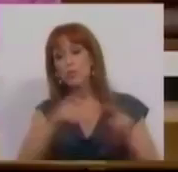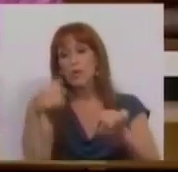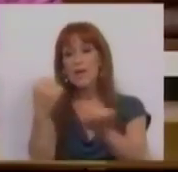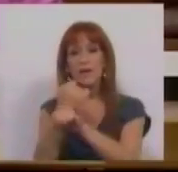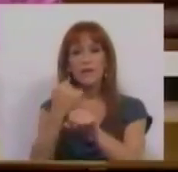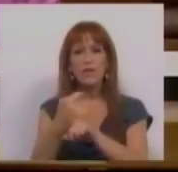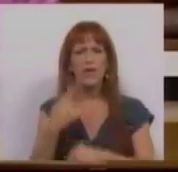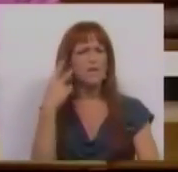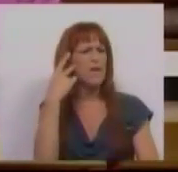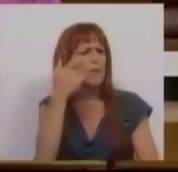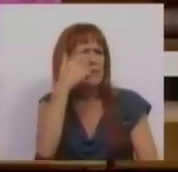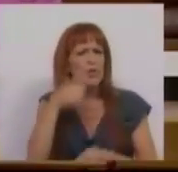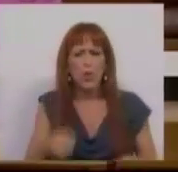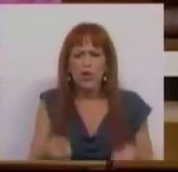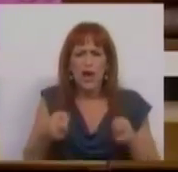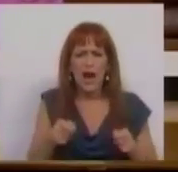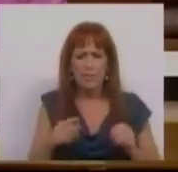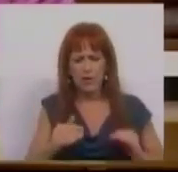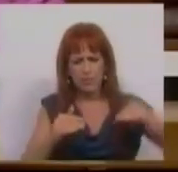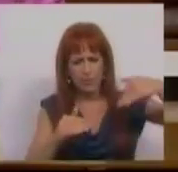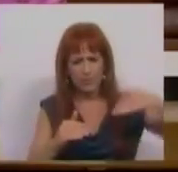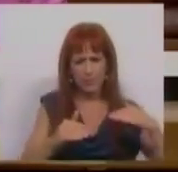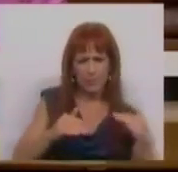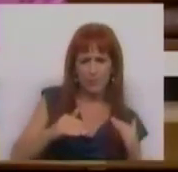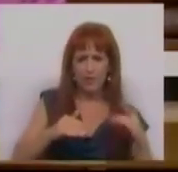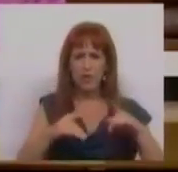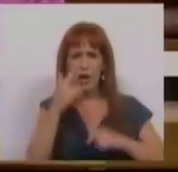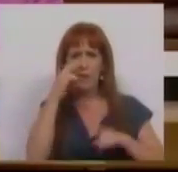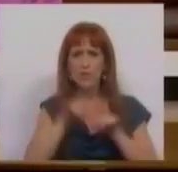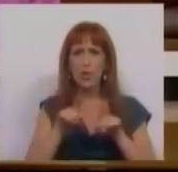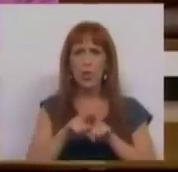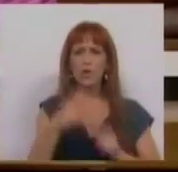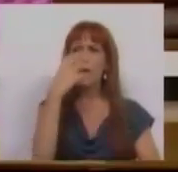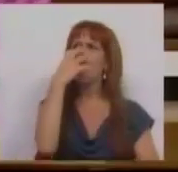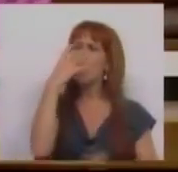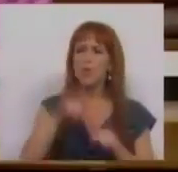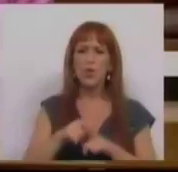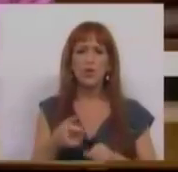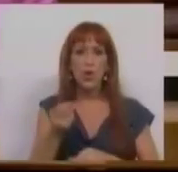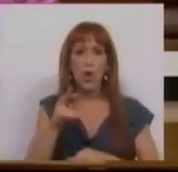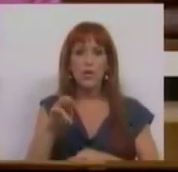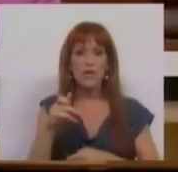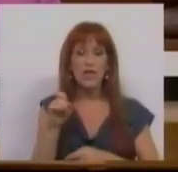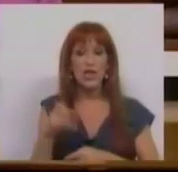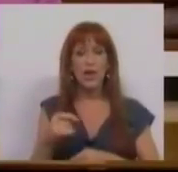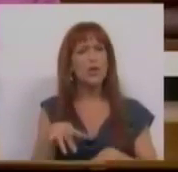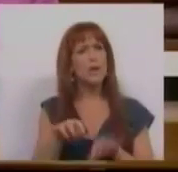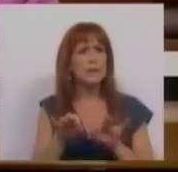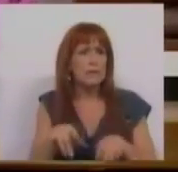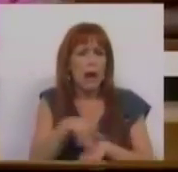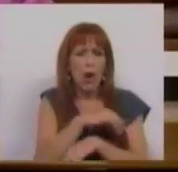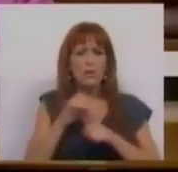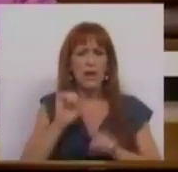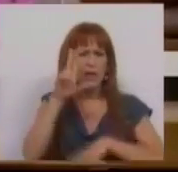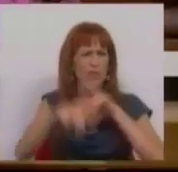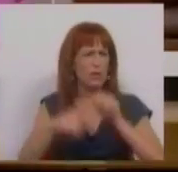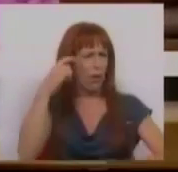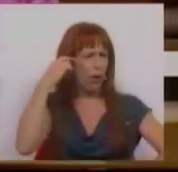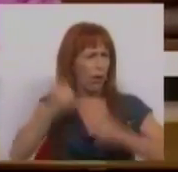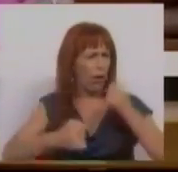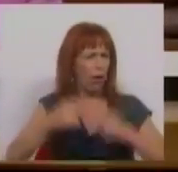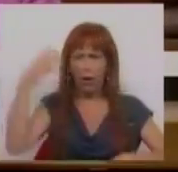serviços. Vimos pessoas em camas articuladas, pessoas com postos de oxigênio, vimos hospitais modernos. O